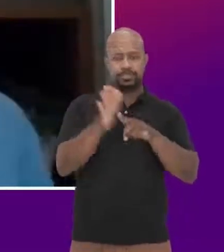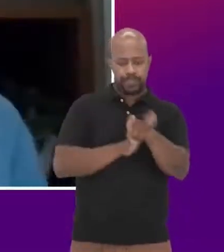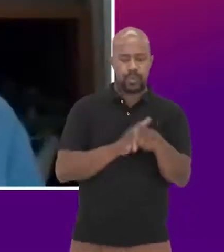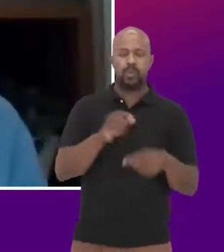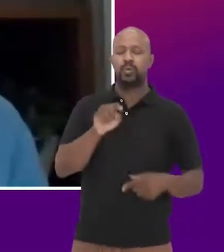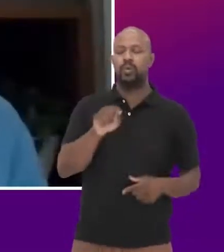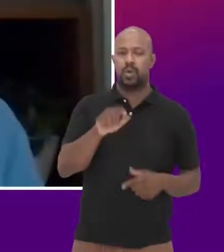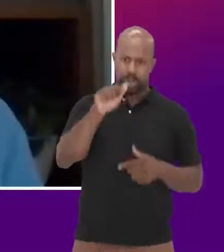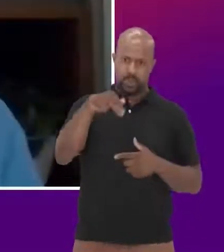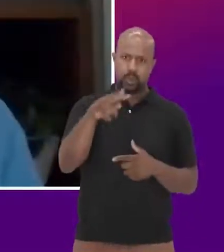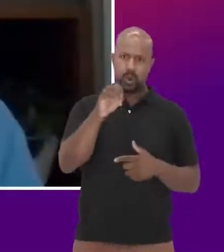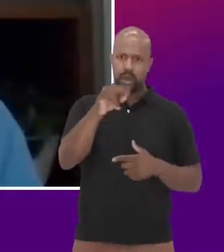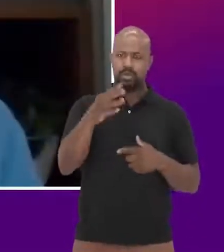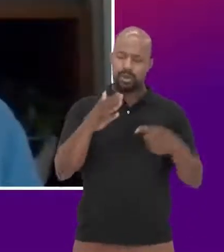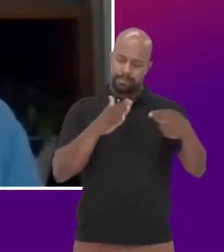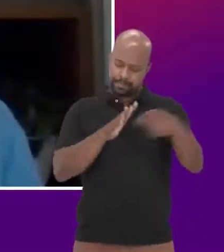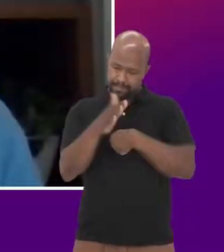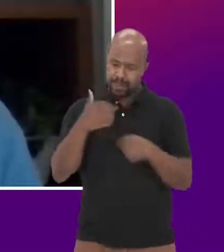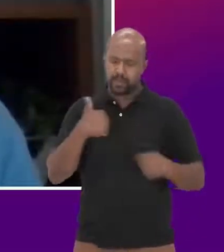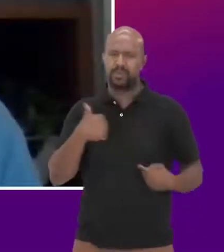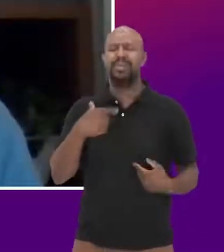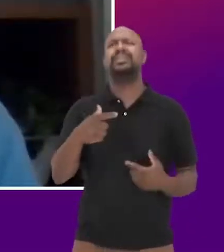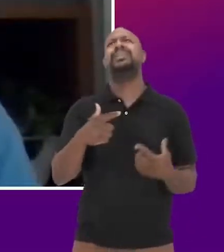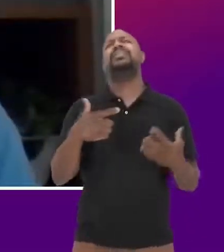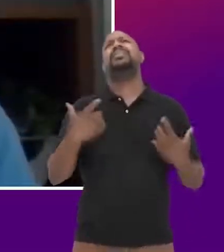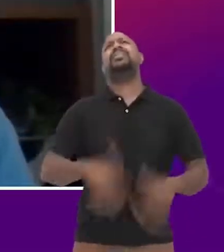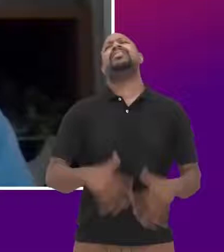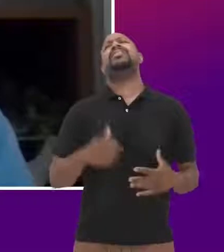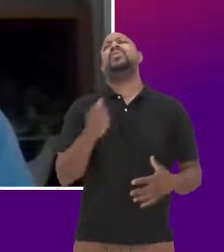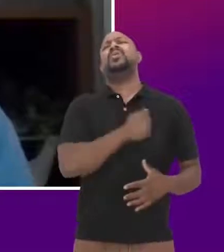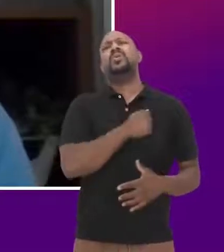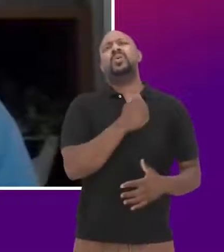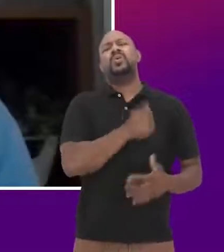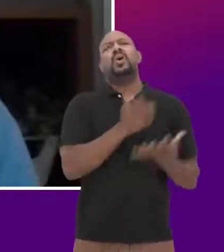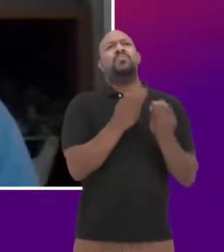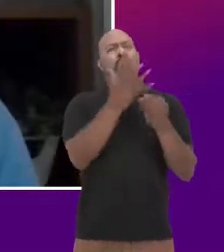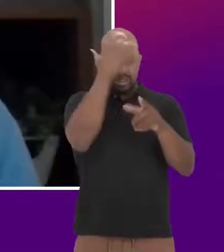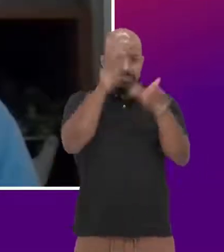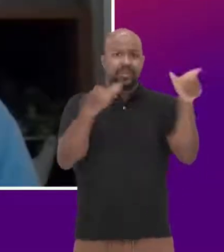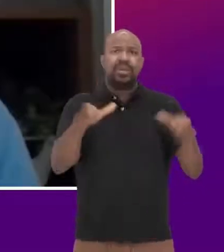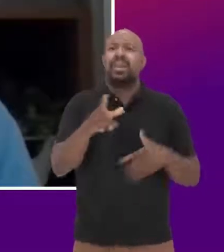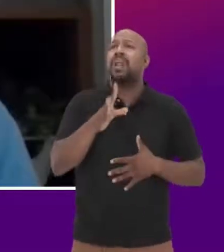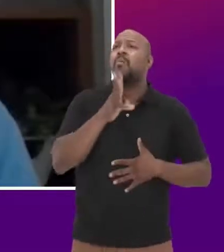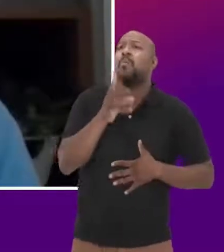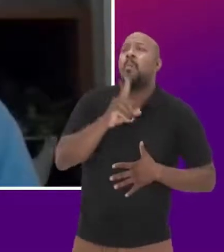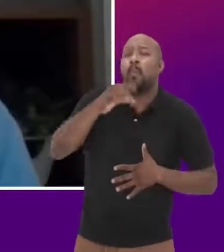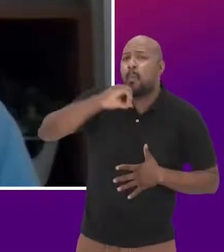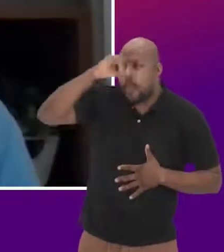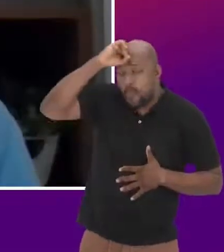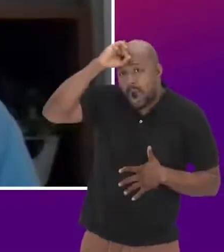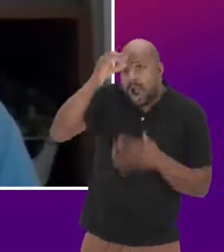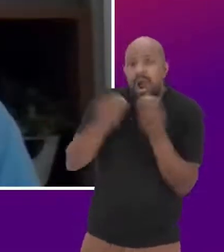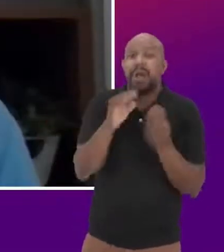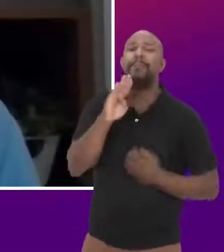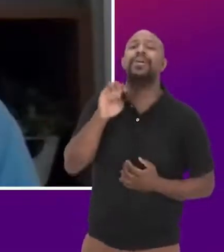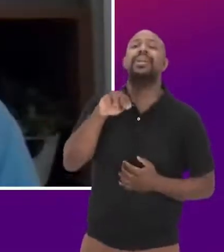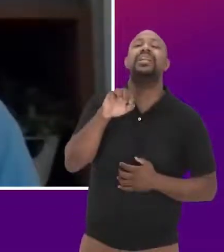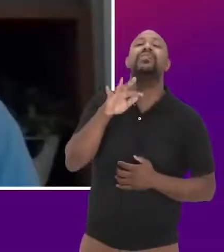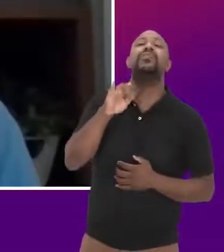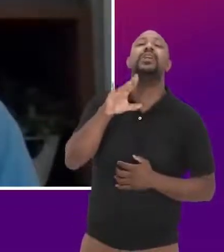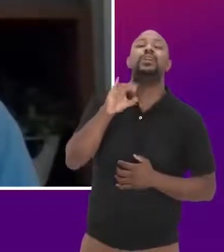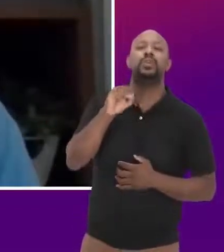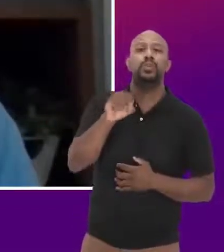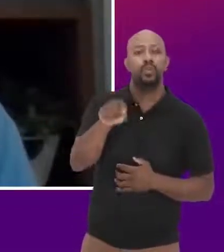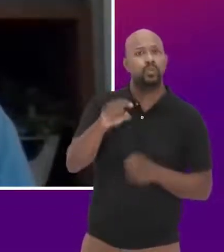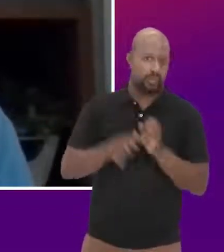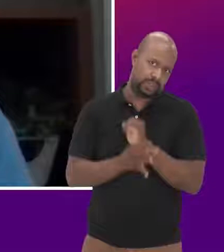perguntou, Antônio, existe uma grande parte da população que desconhece os benefícios que são oferecidos pelos seguros.